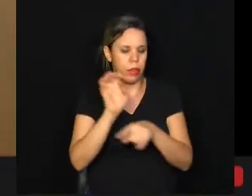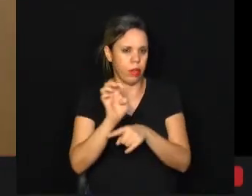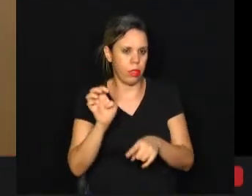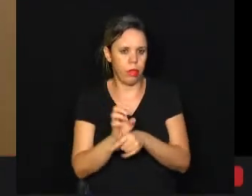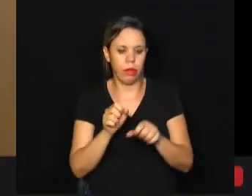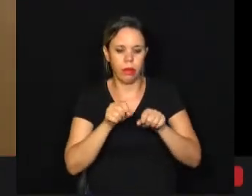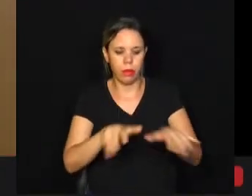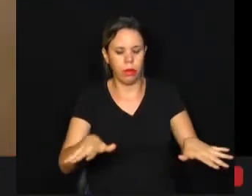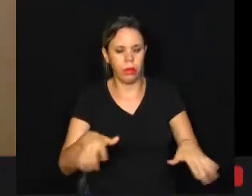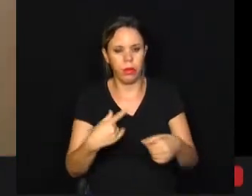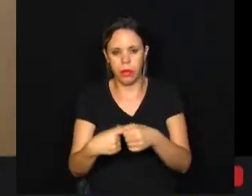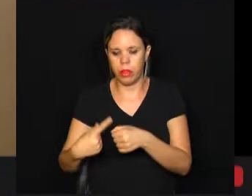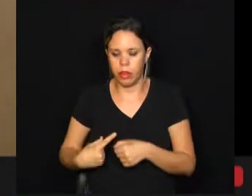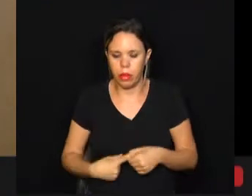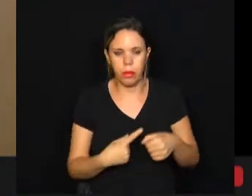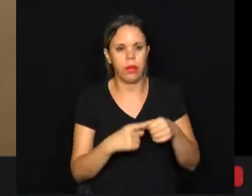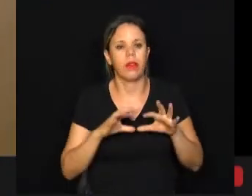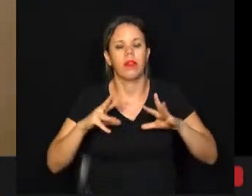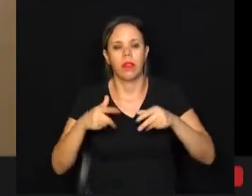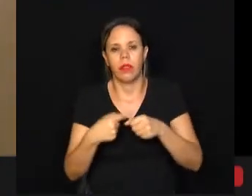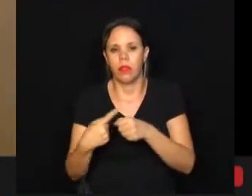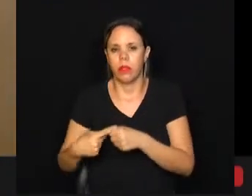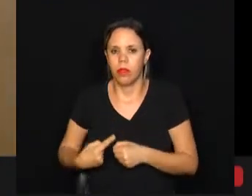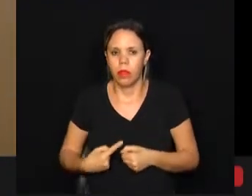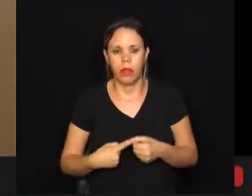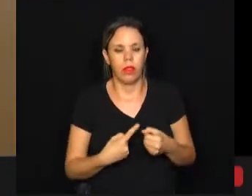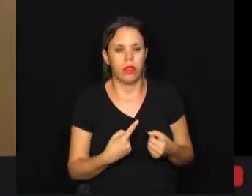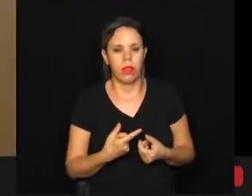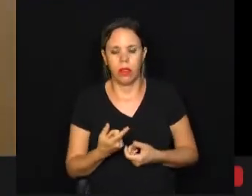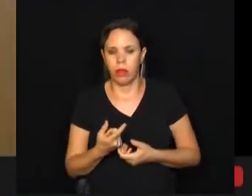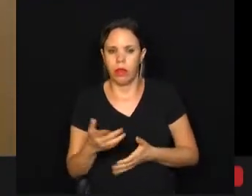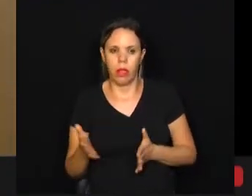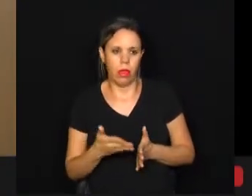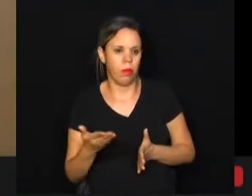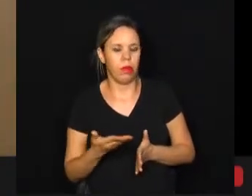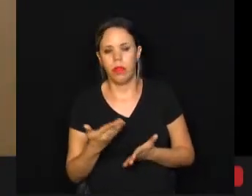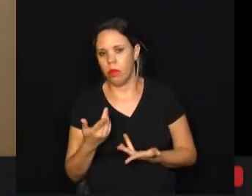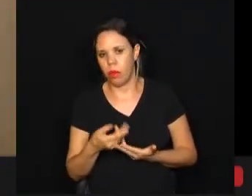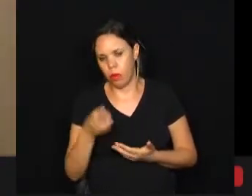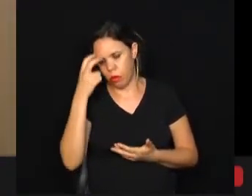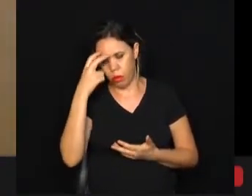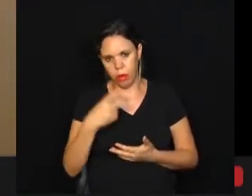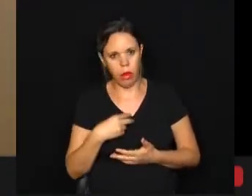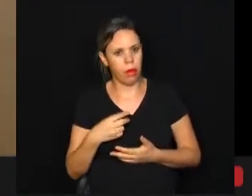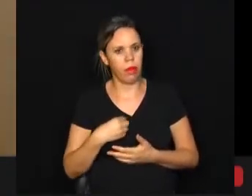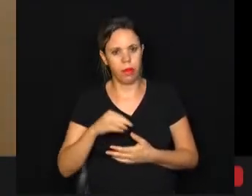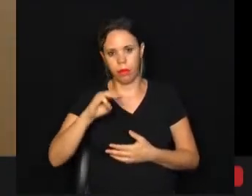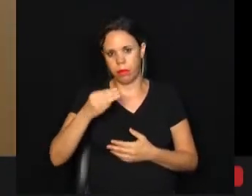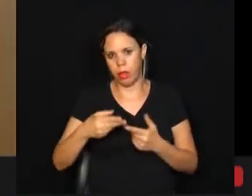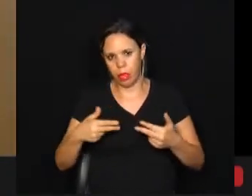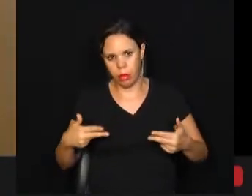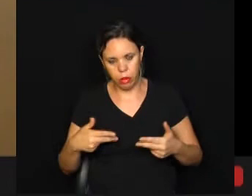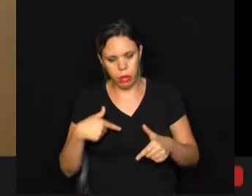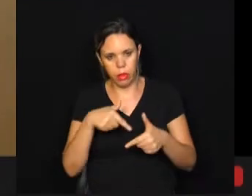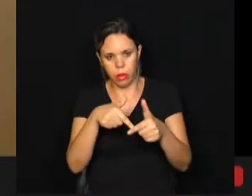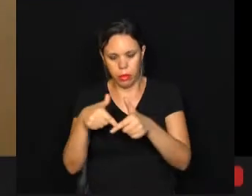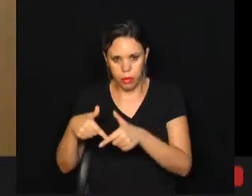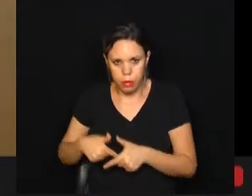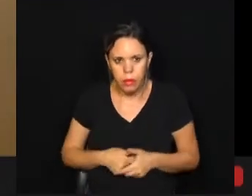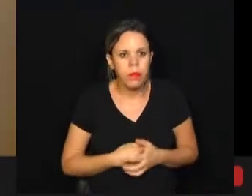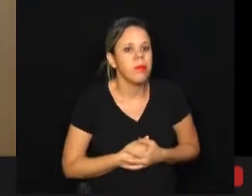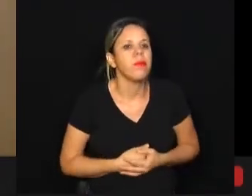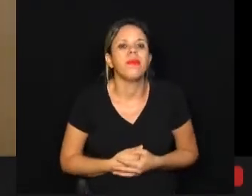os municípios, e todos os municípios estão com a produção cultural, produzindo milhares de coisas nos seus territórios,